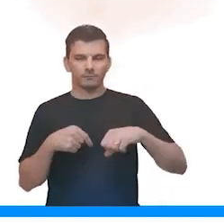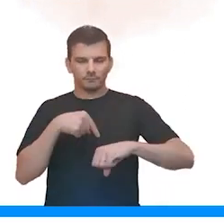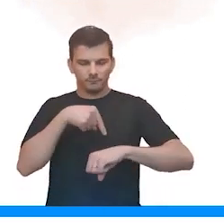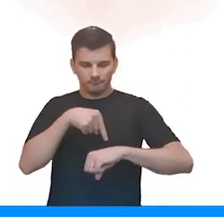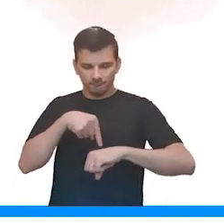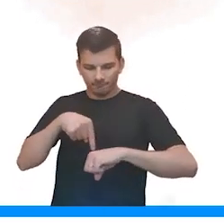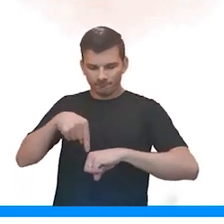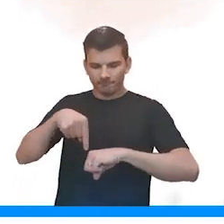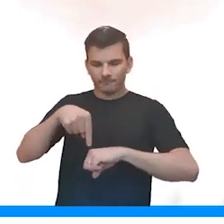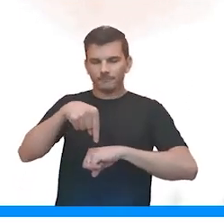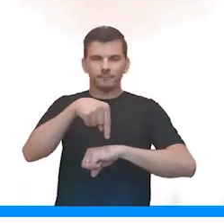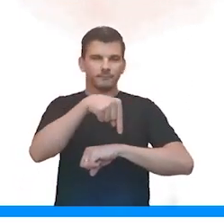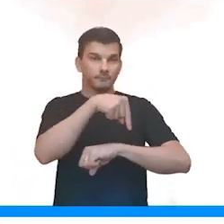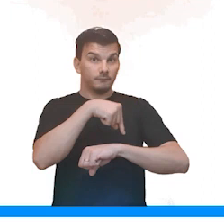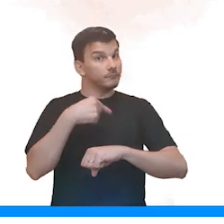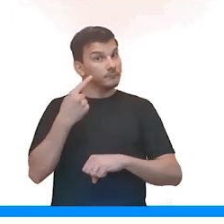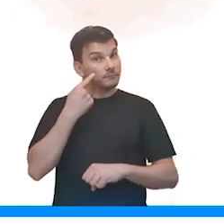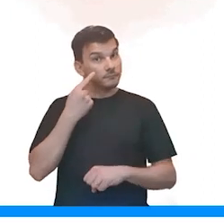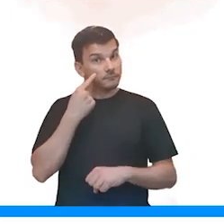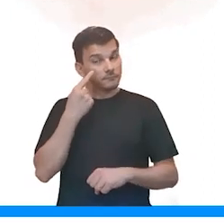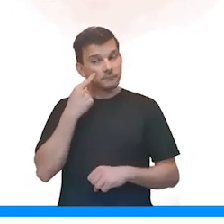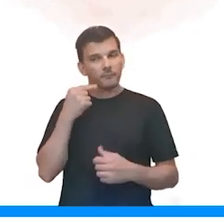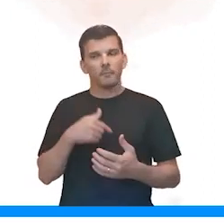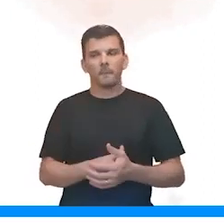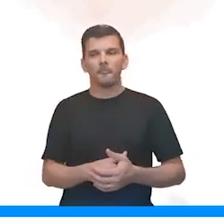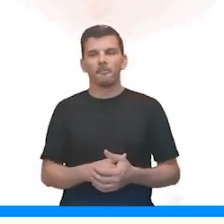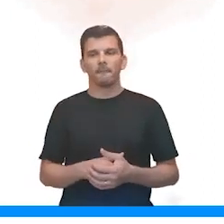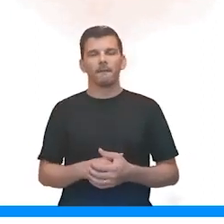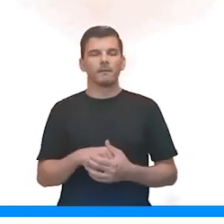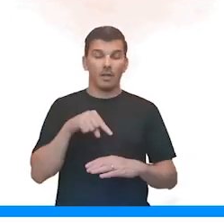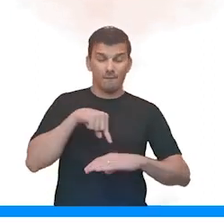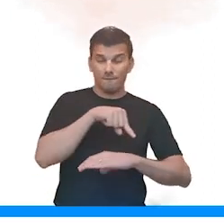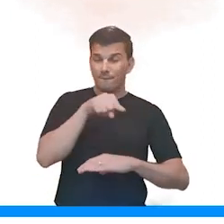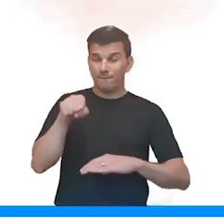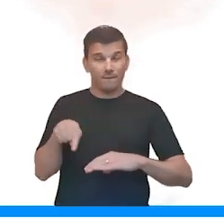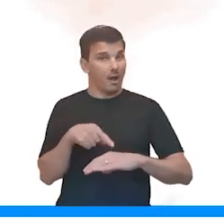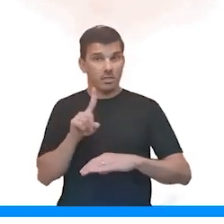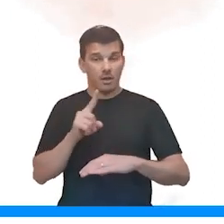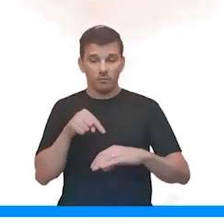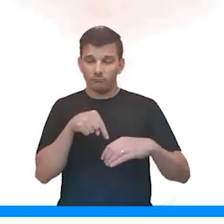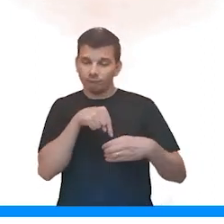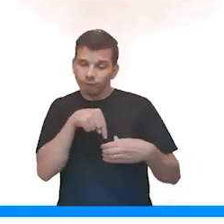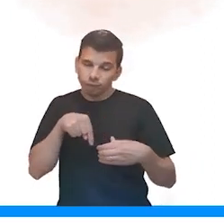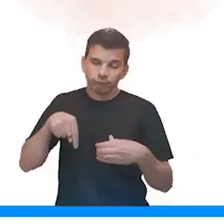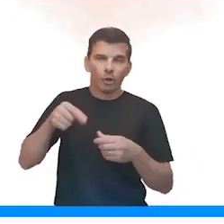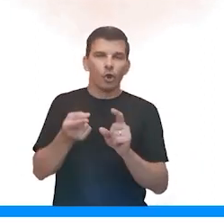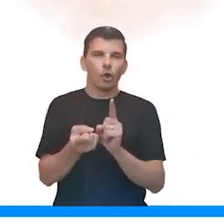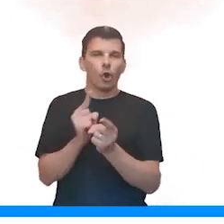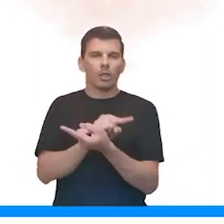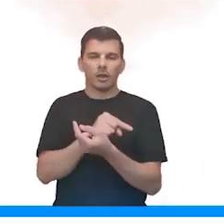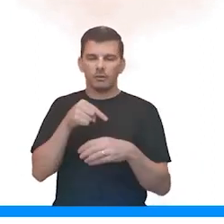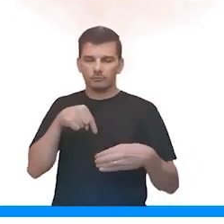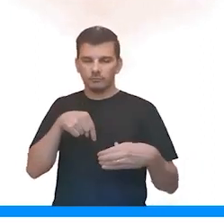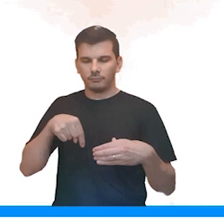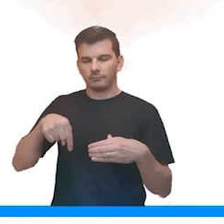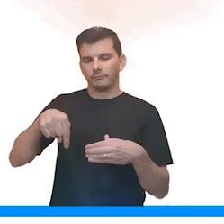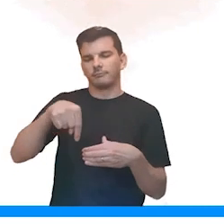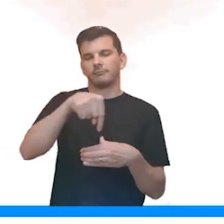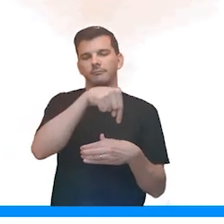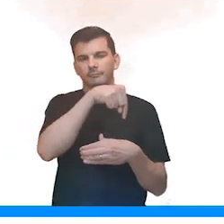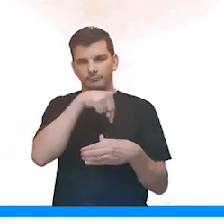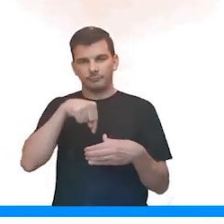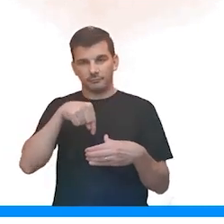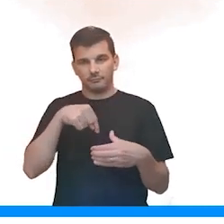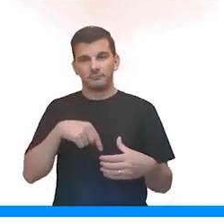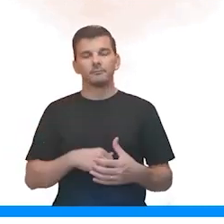que é um sentido anti-horário, professor? Vamos lá, deixa eu apagar aqui para mostrar para vocês. Vamos supor, se em vez de acontecer no sentido que está aqui, fosse